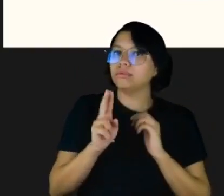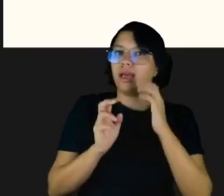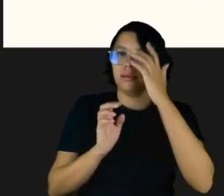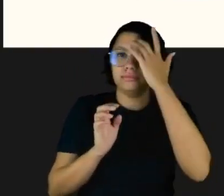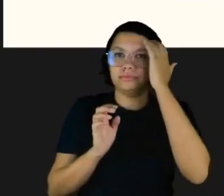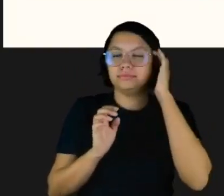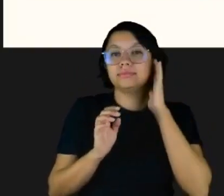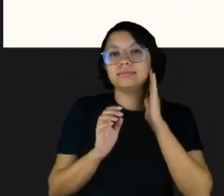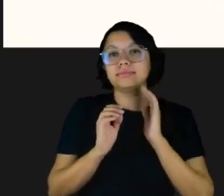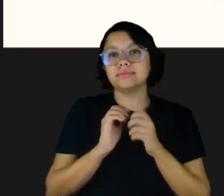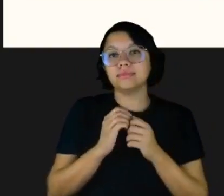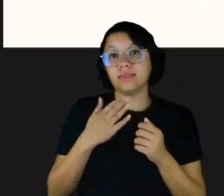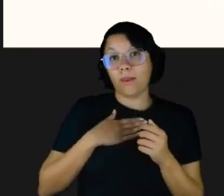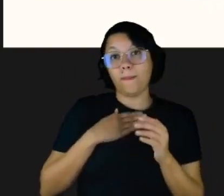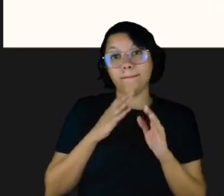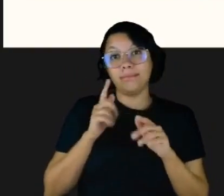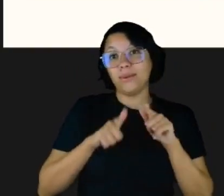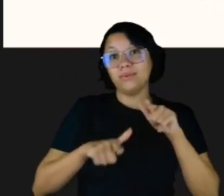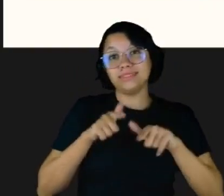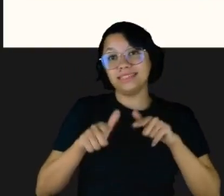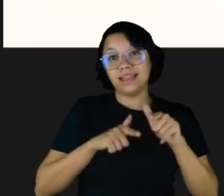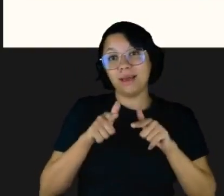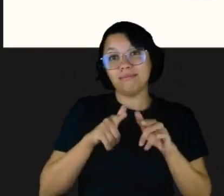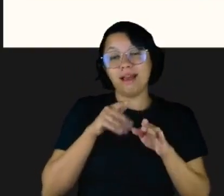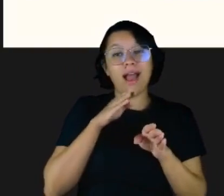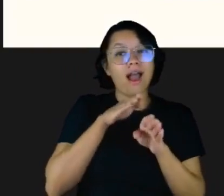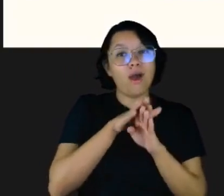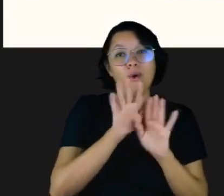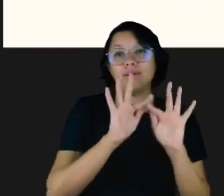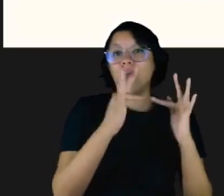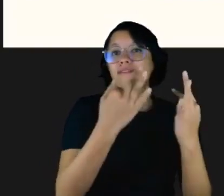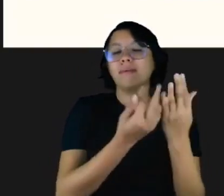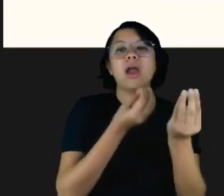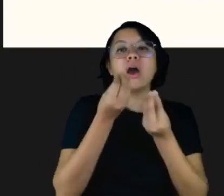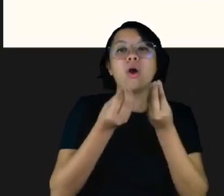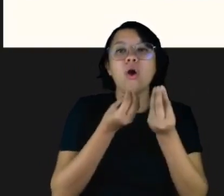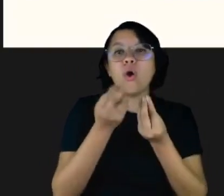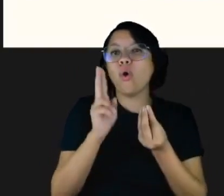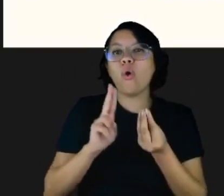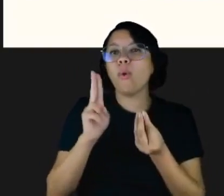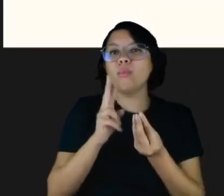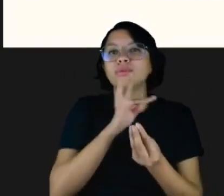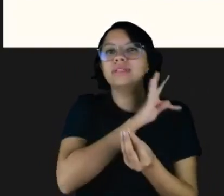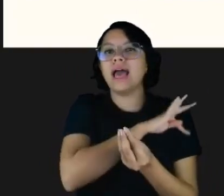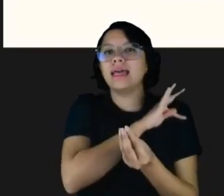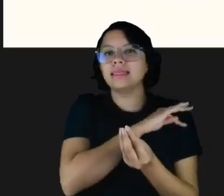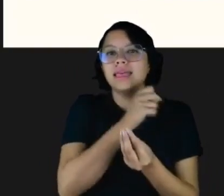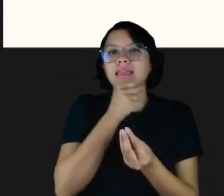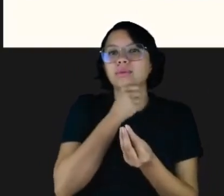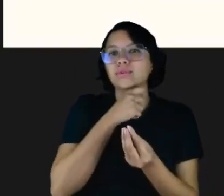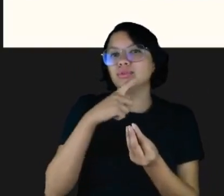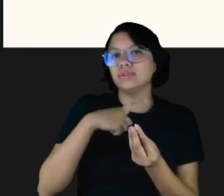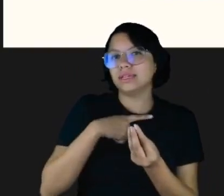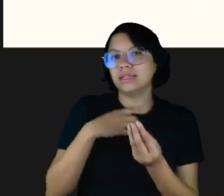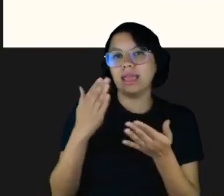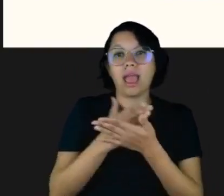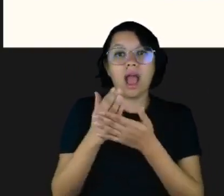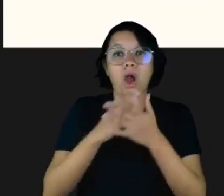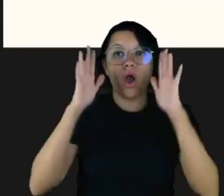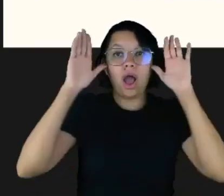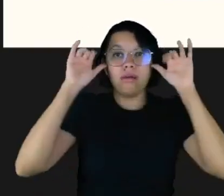Que é exatamente o meu trabalho, é orientar as famílias em como aplicar essas técnicas no idoso que tem alguma